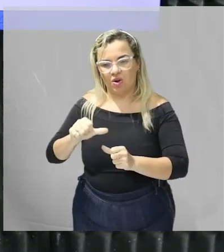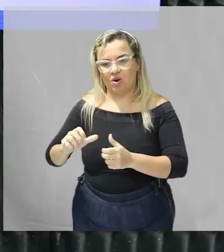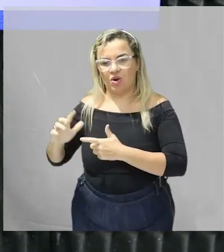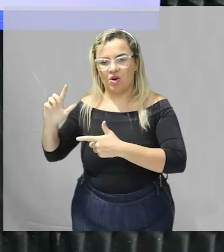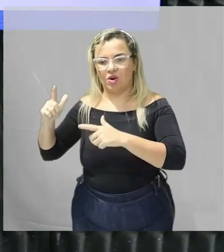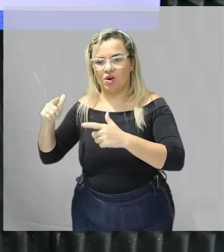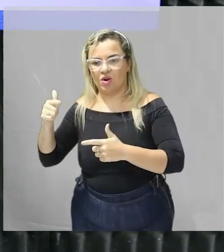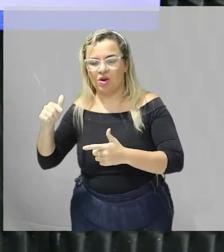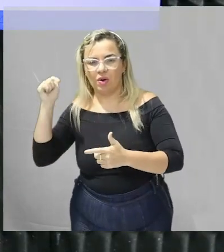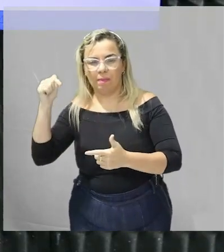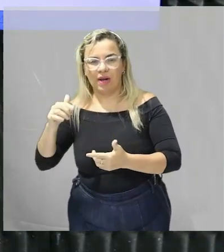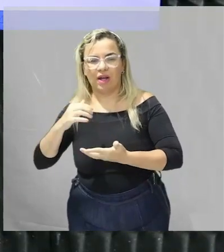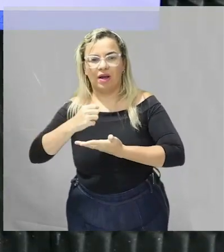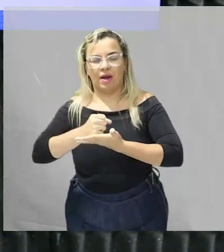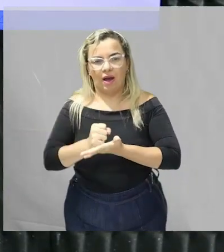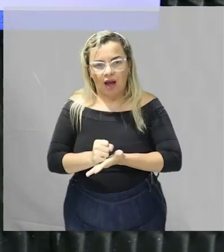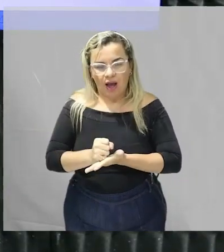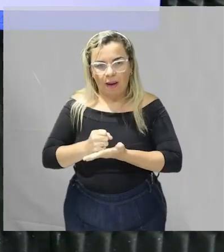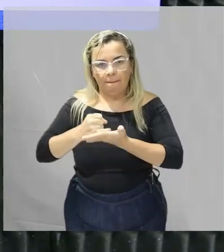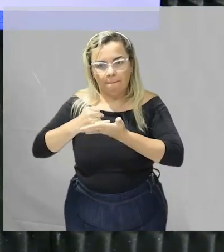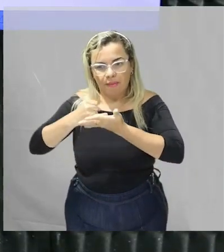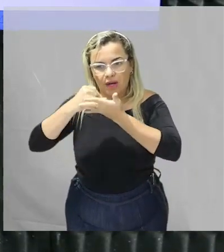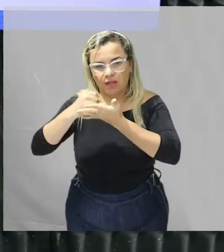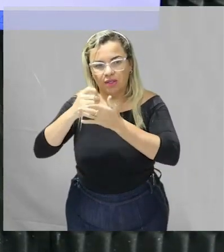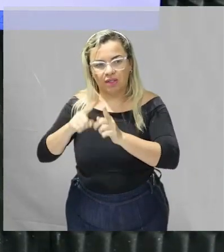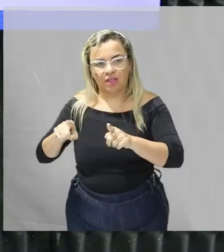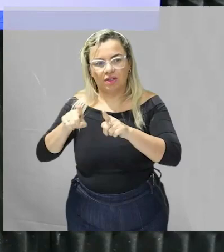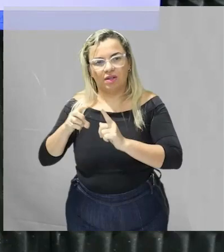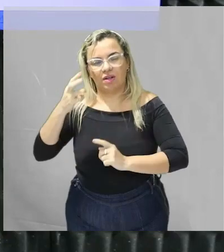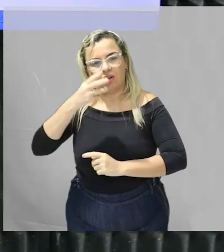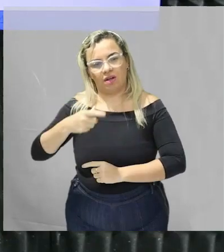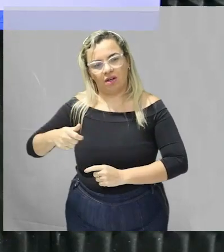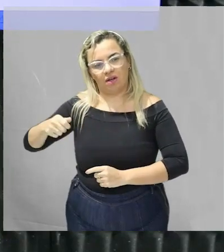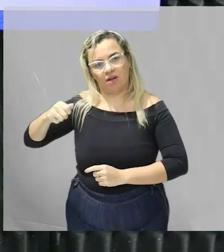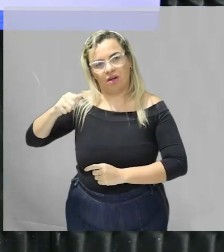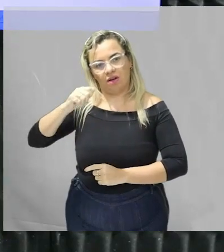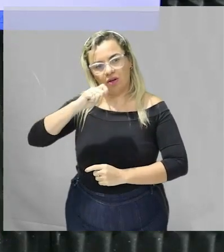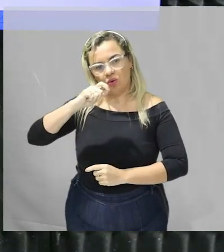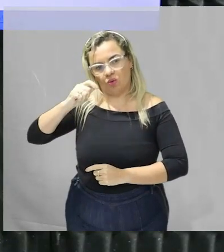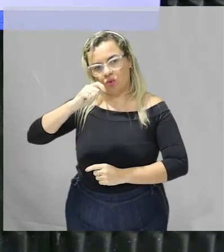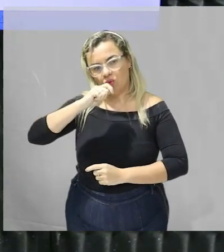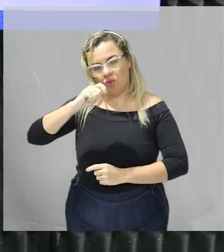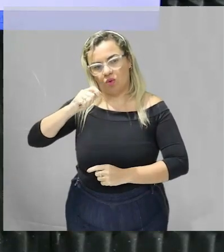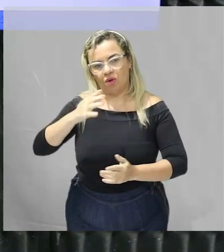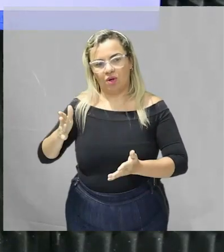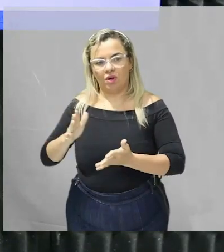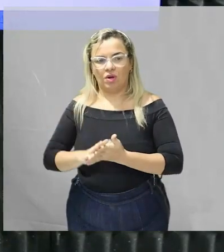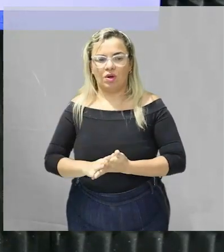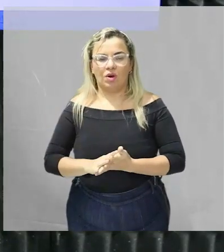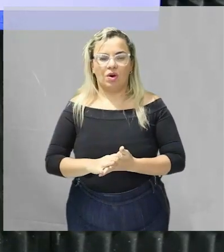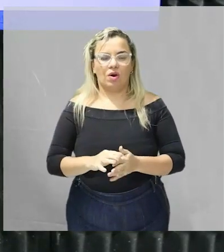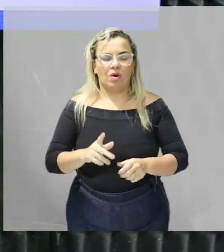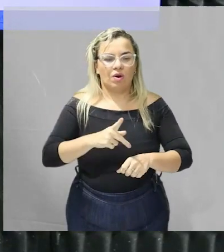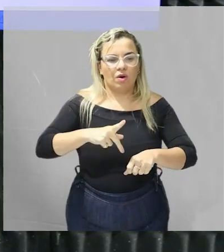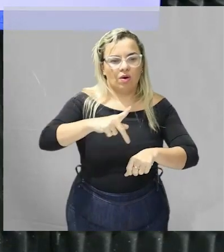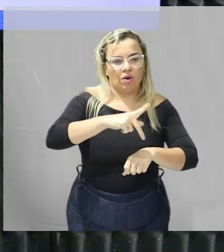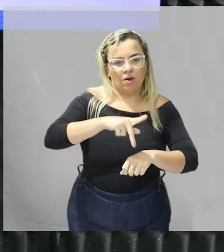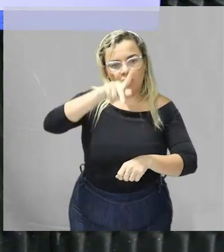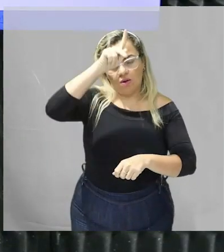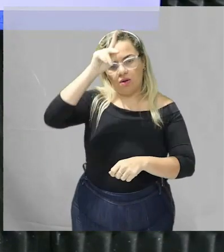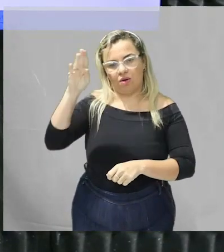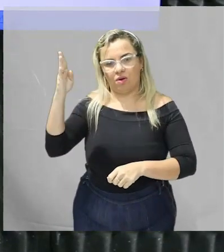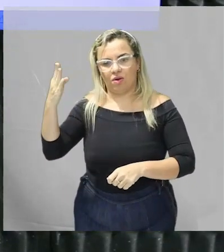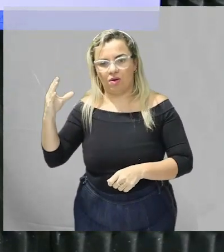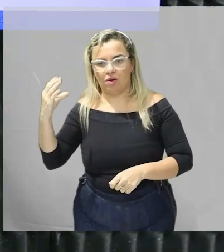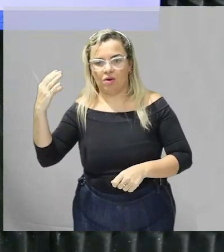base da cocaína, e da maconha. Aí ele continua. O Peru, a Bolívia, a Colômbia e o México tornaram-se